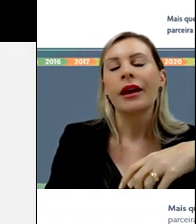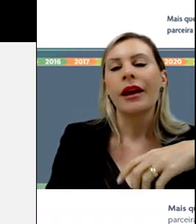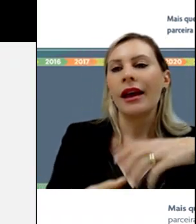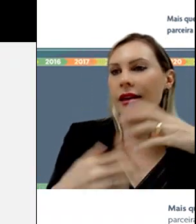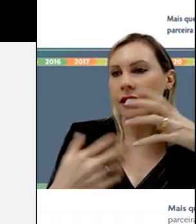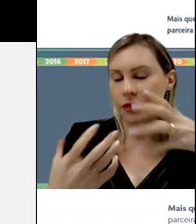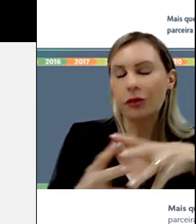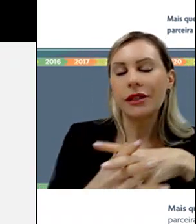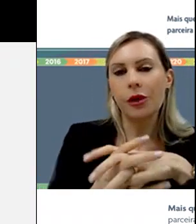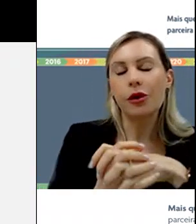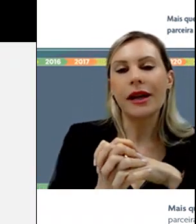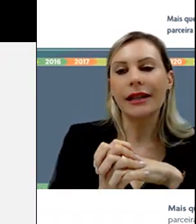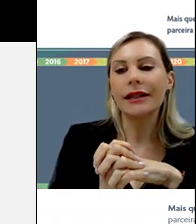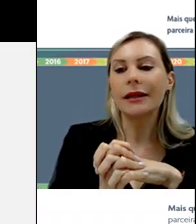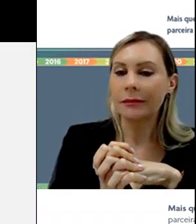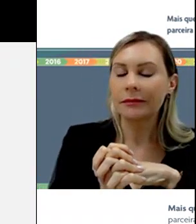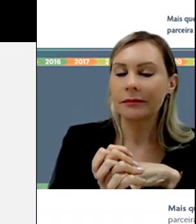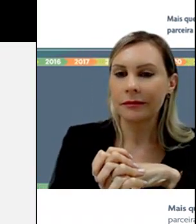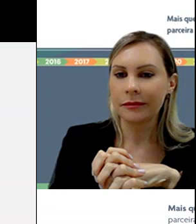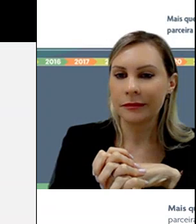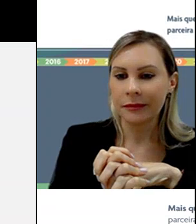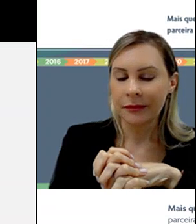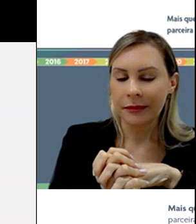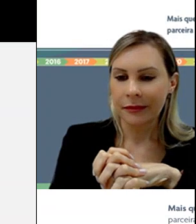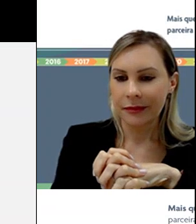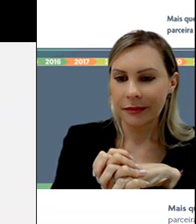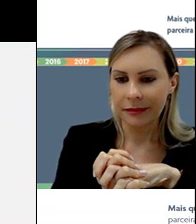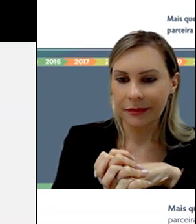tempo que você contribuiu para lá também.